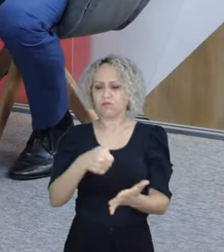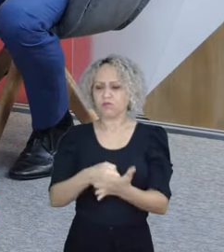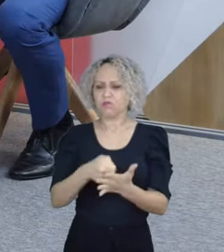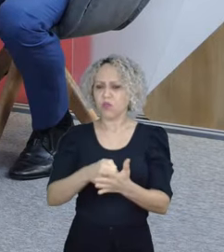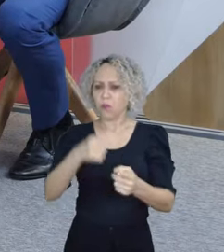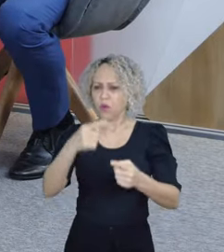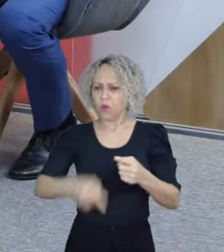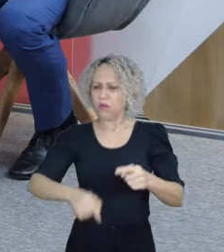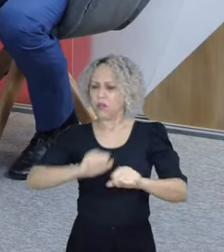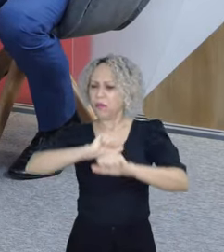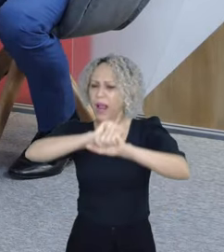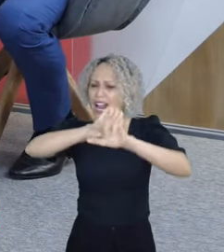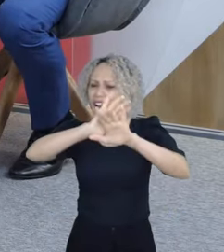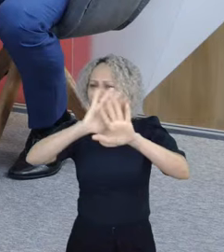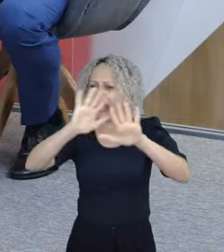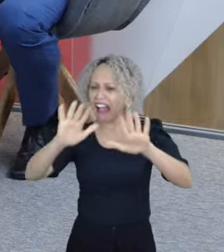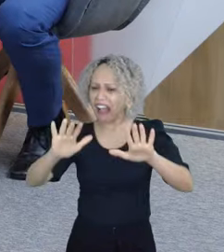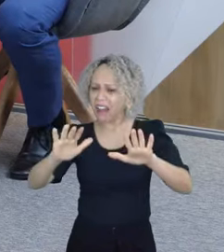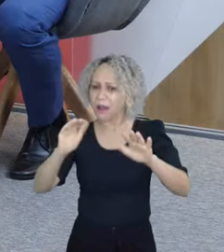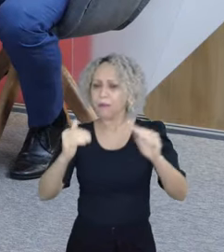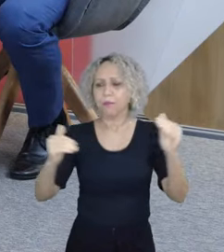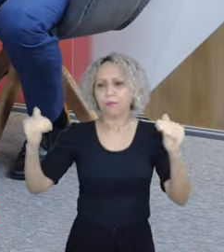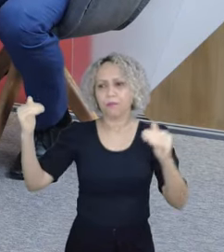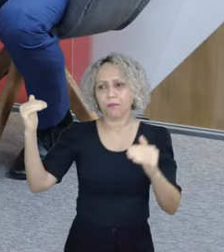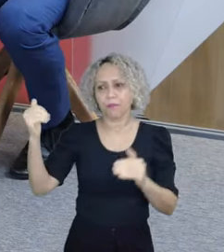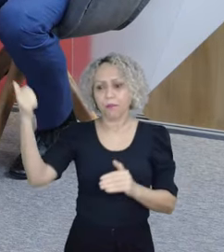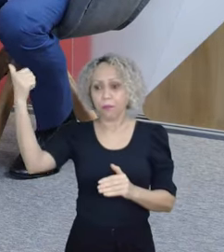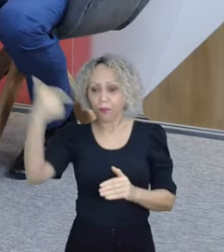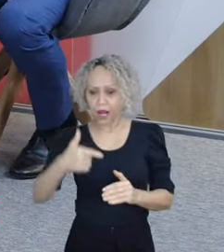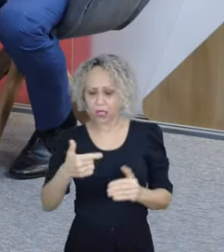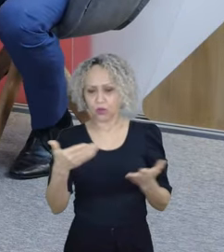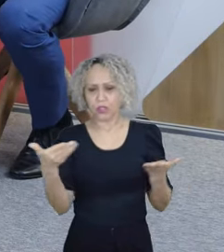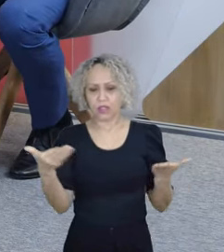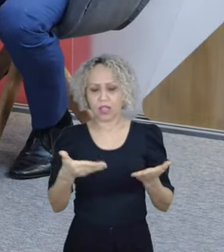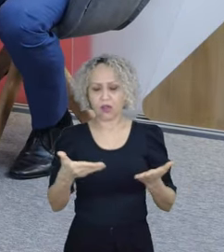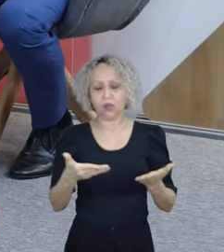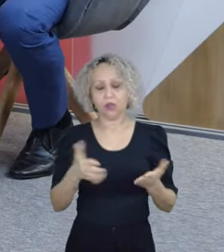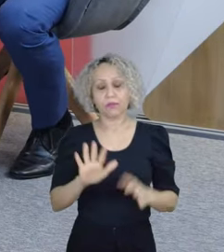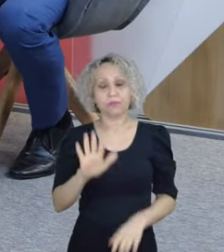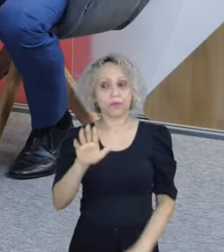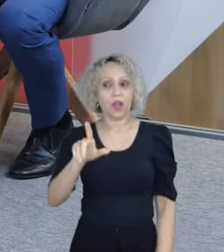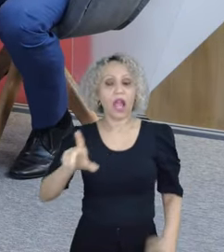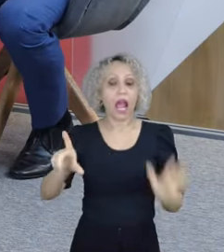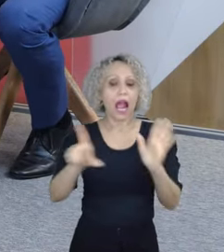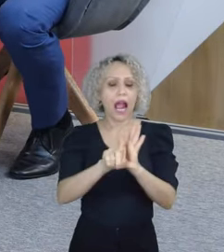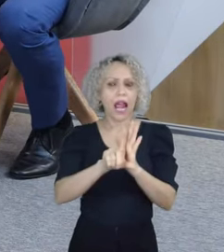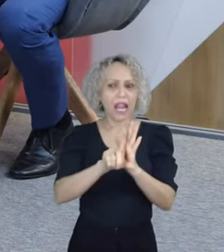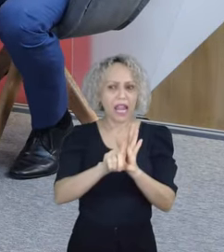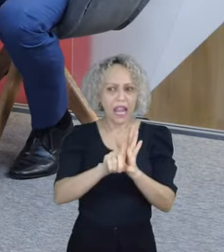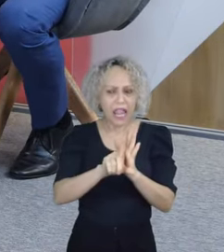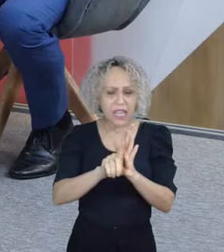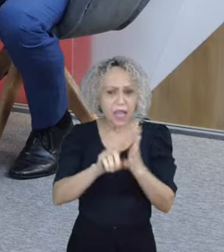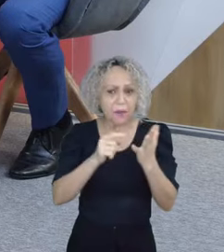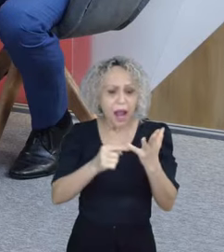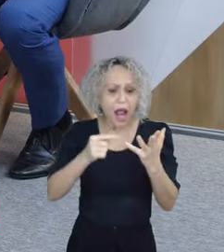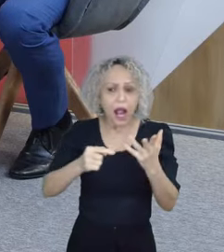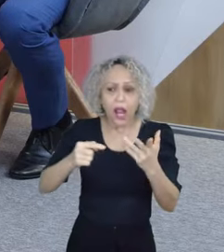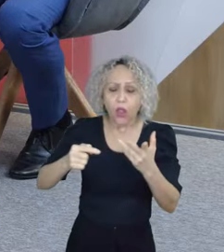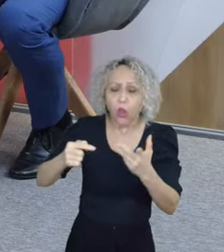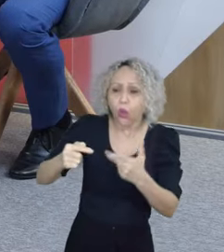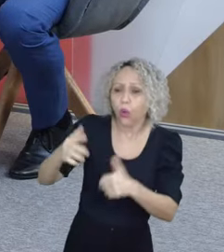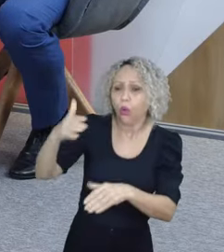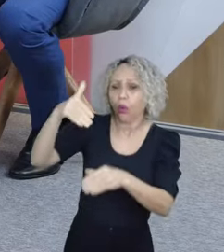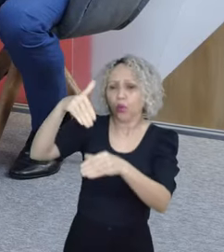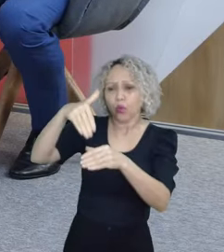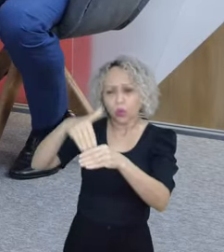explícita do que a gente tem hoje. Porque, como eu falei, a lei não é só para deputado, a lei é para todos os cargos eletivos, até porque é